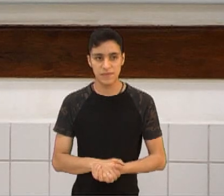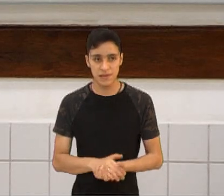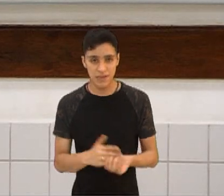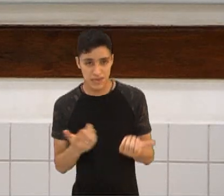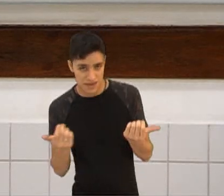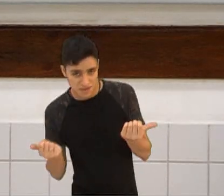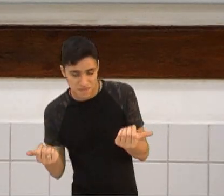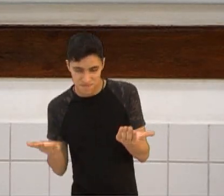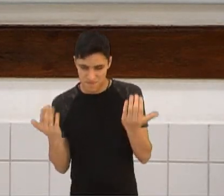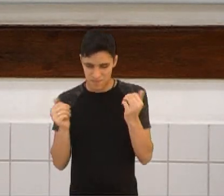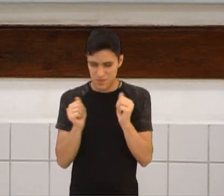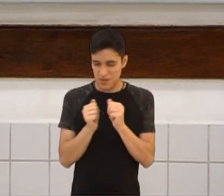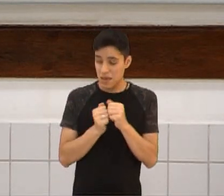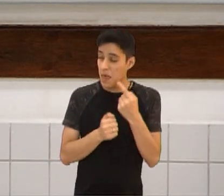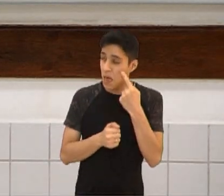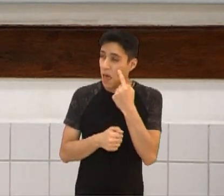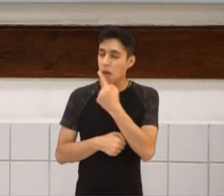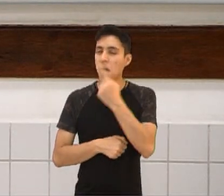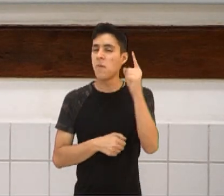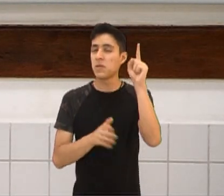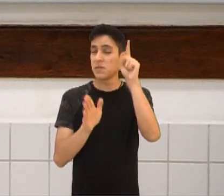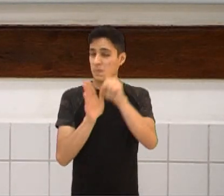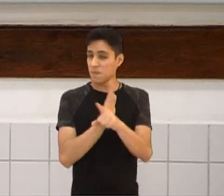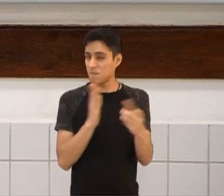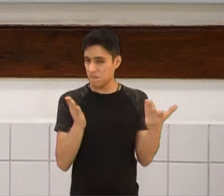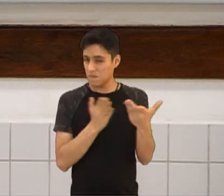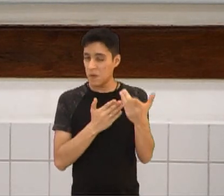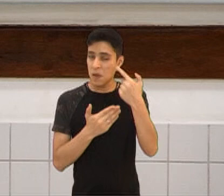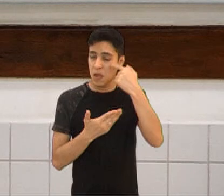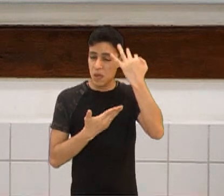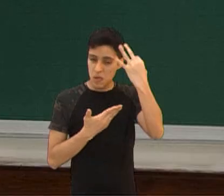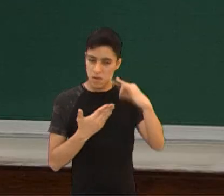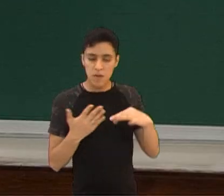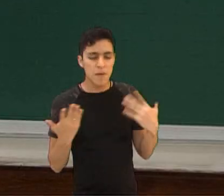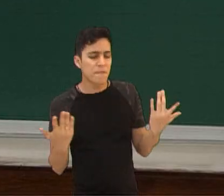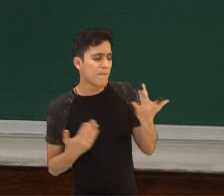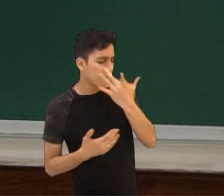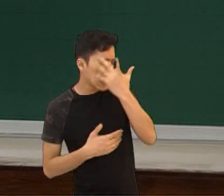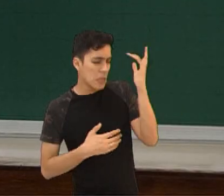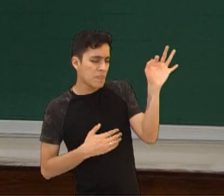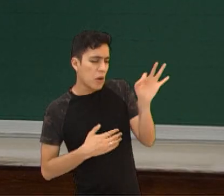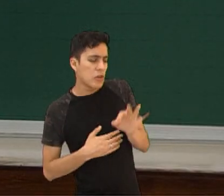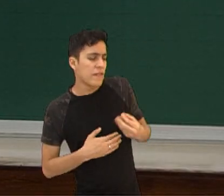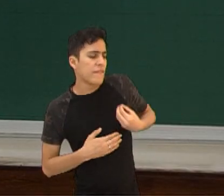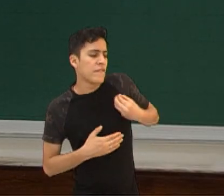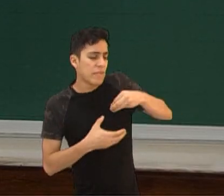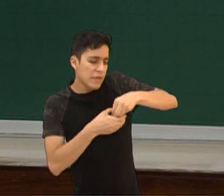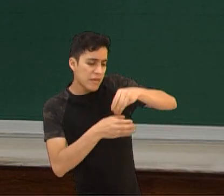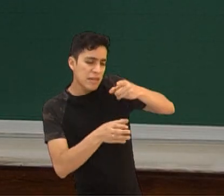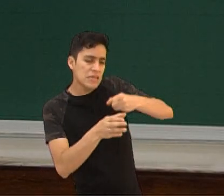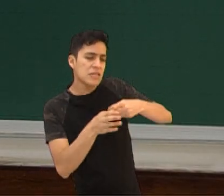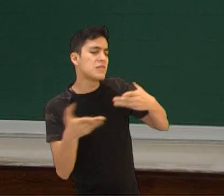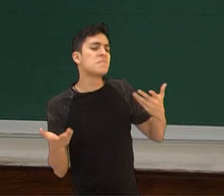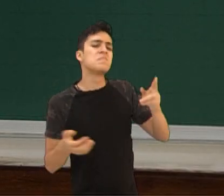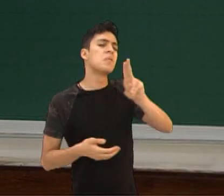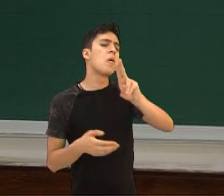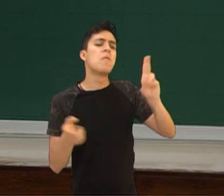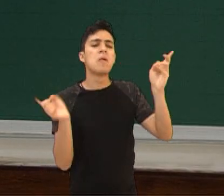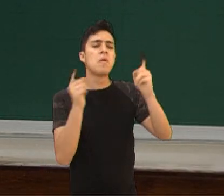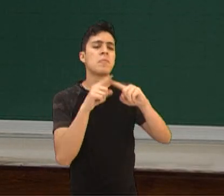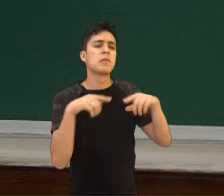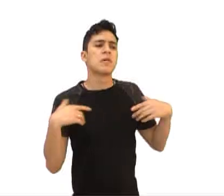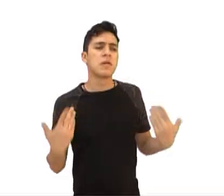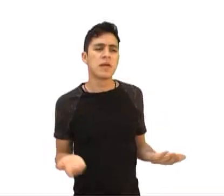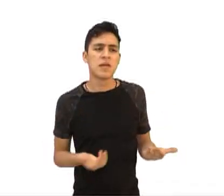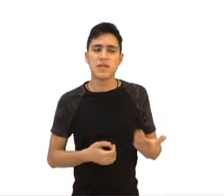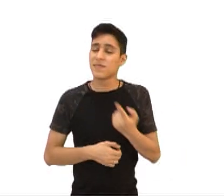Então vamos lá, pessoal, a correção do último questionário da aula de hoje. A porcentagem de pessoas que vivem em cidades é chamada de, vamos